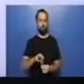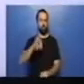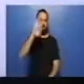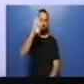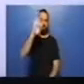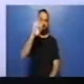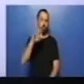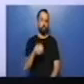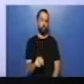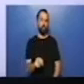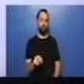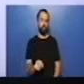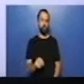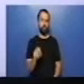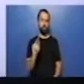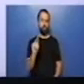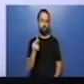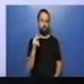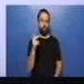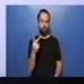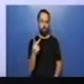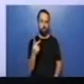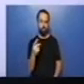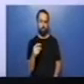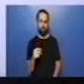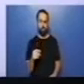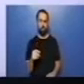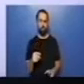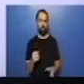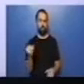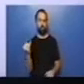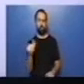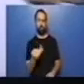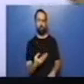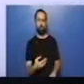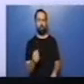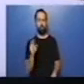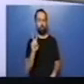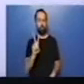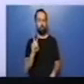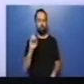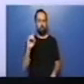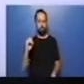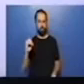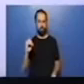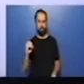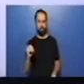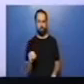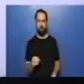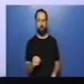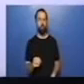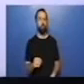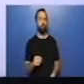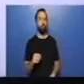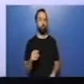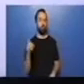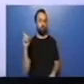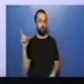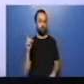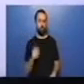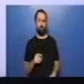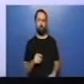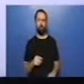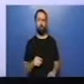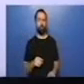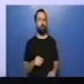Sempre a altura vai formar um ângulo de 90 graus com a base. Um ângulo reto aqui. Então, aqui temos a fórmula. No lugar do